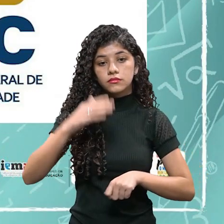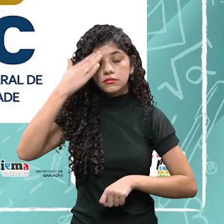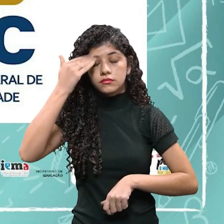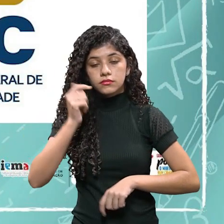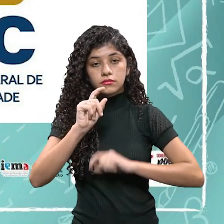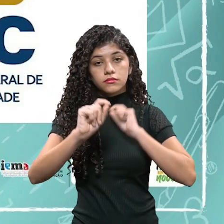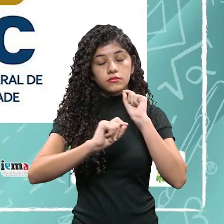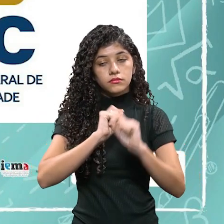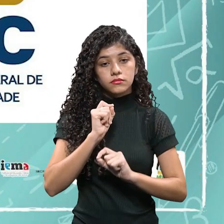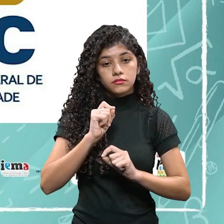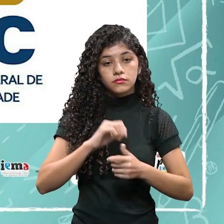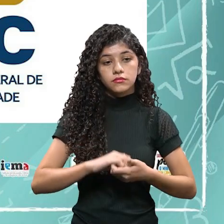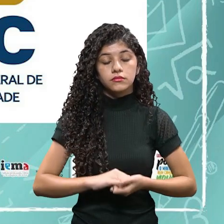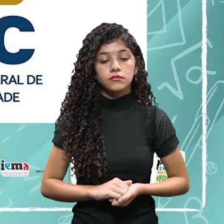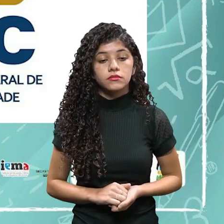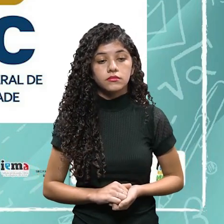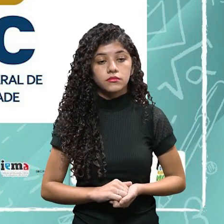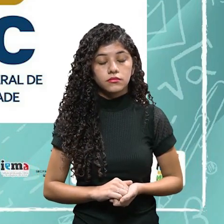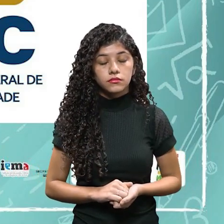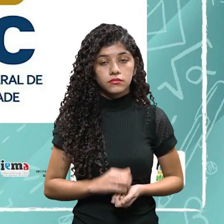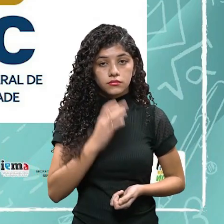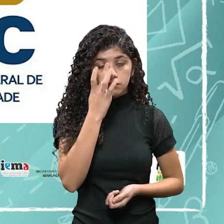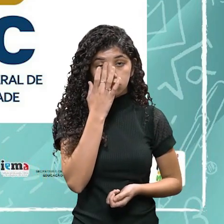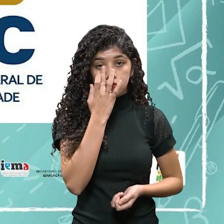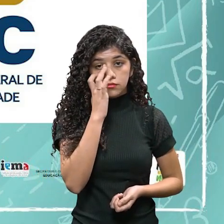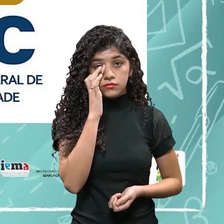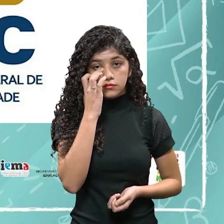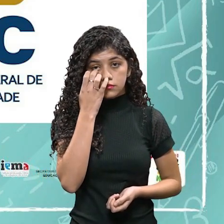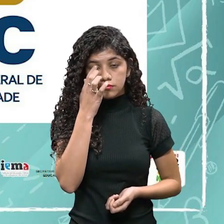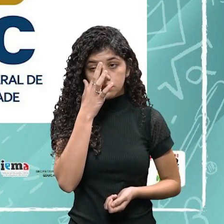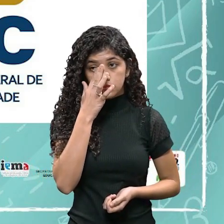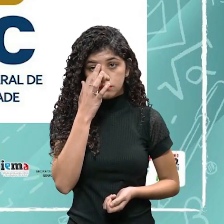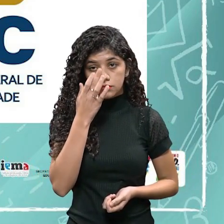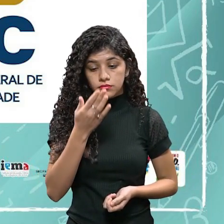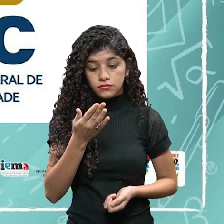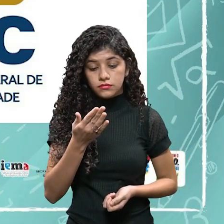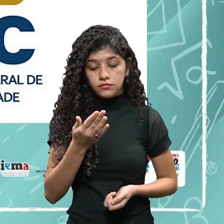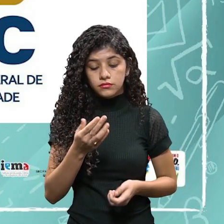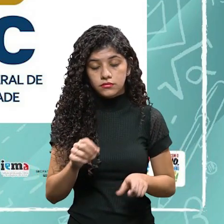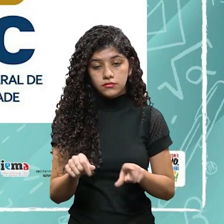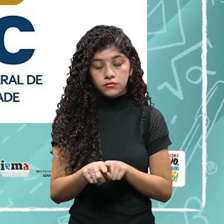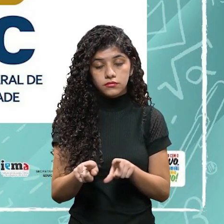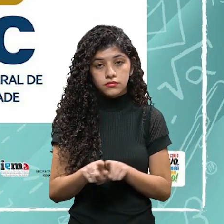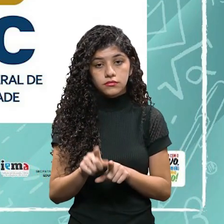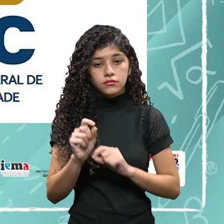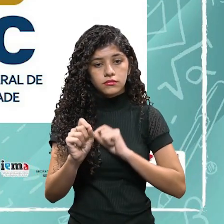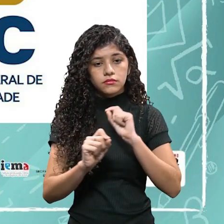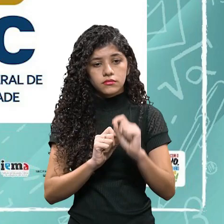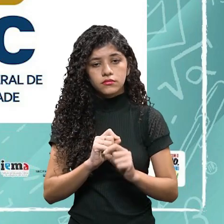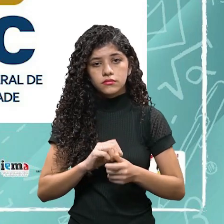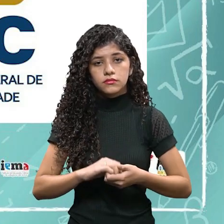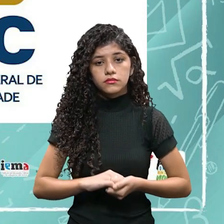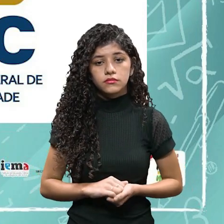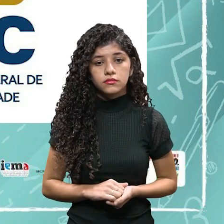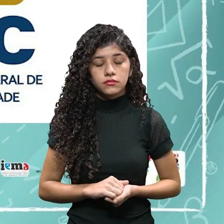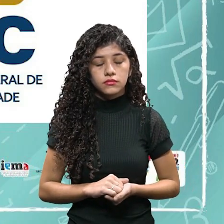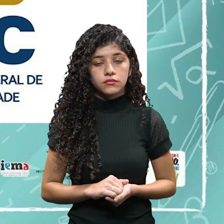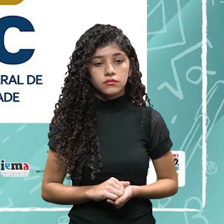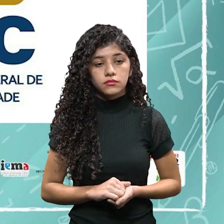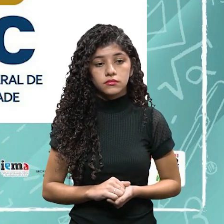técnica? As normas técnicas brasileiras de contabilidade, também conhecido como normas técnicas de